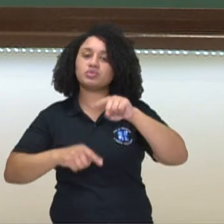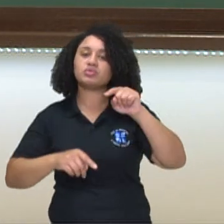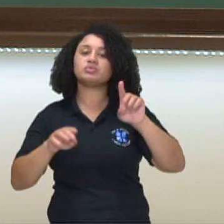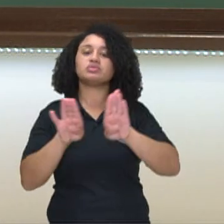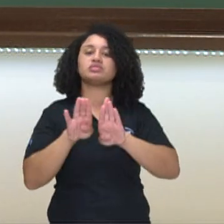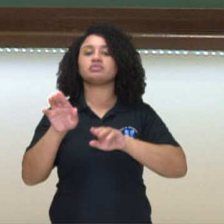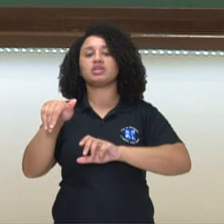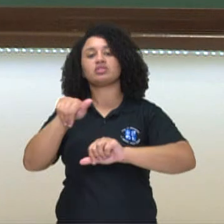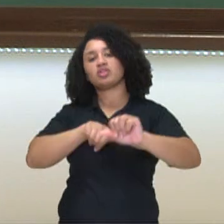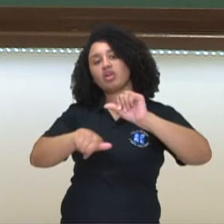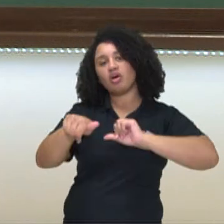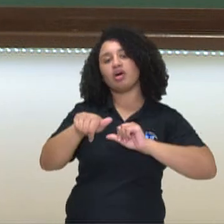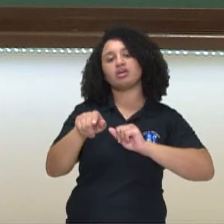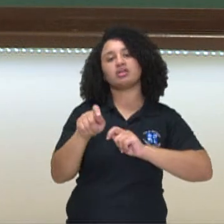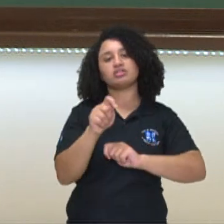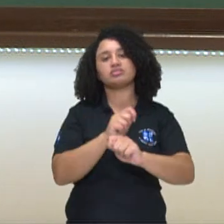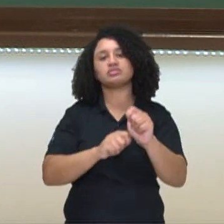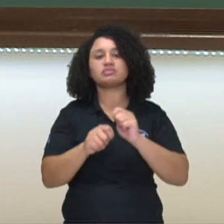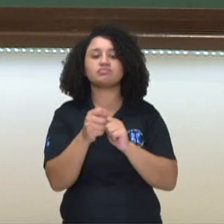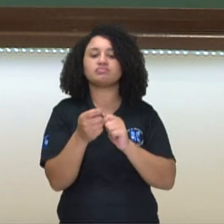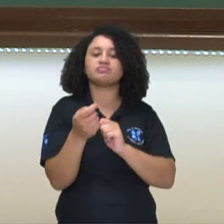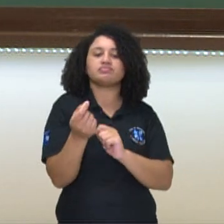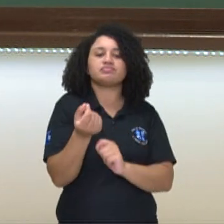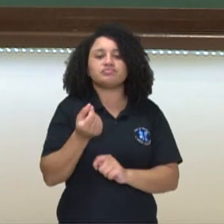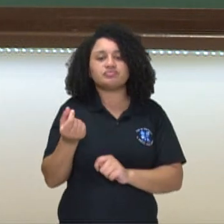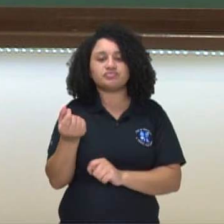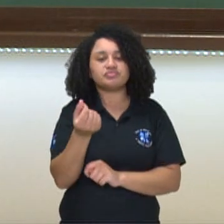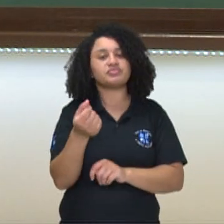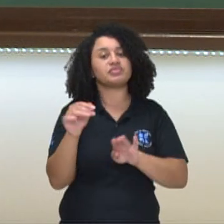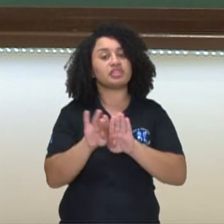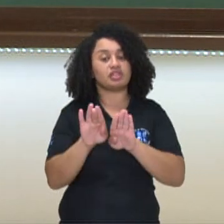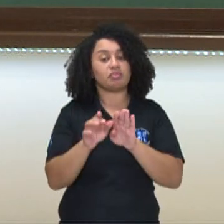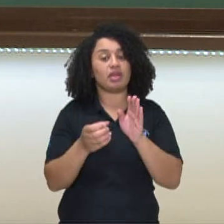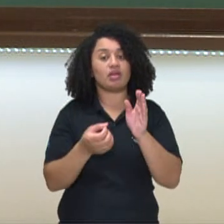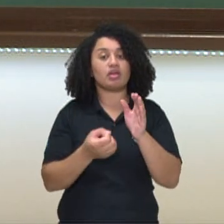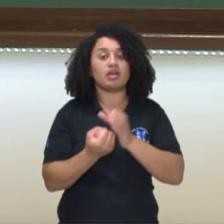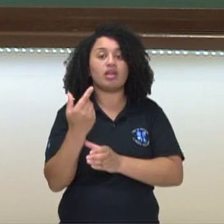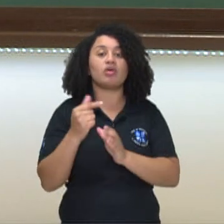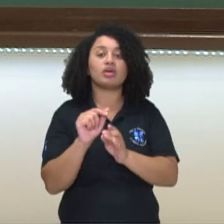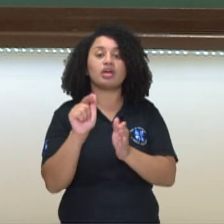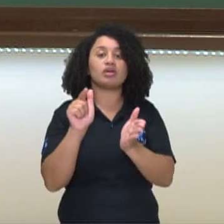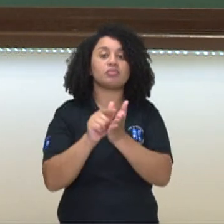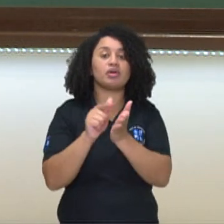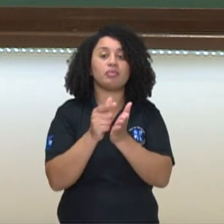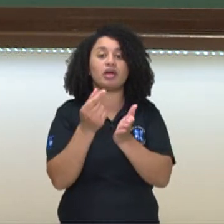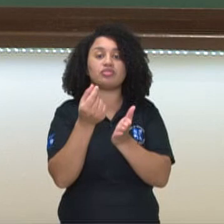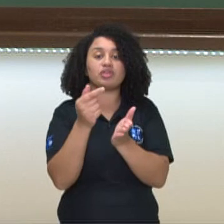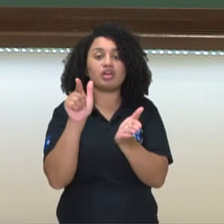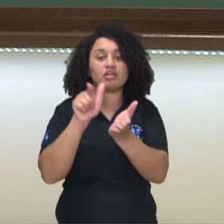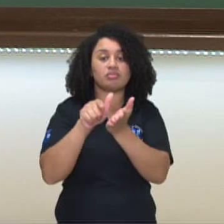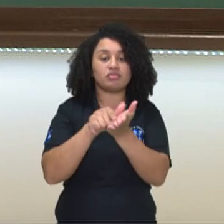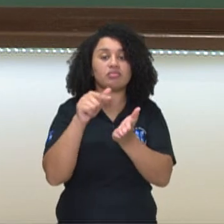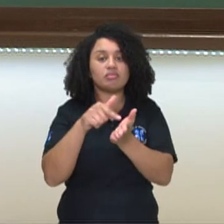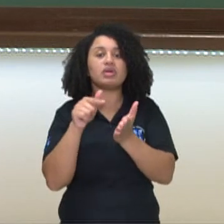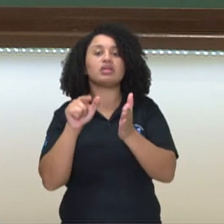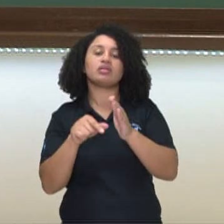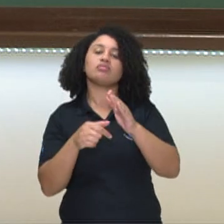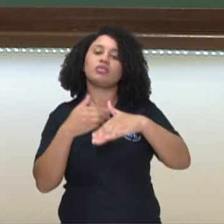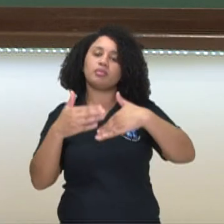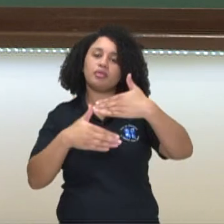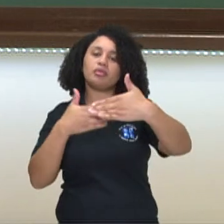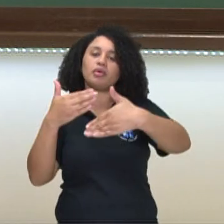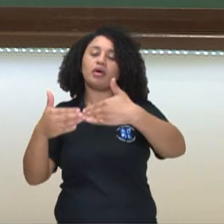a organização monetária, a implementação do papel moeda, isso tudo foi gradativamente acontecendo. E